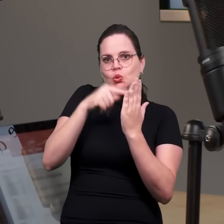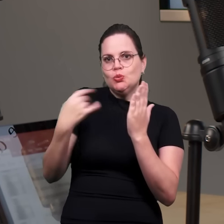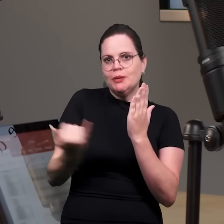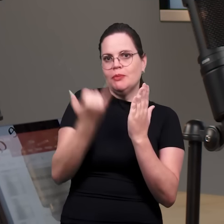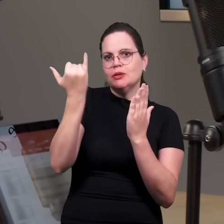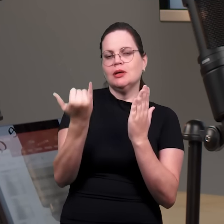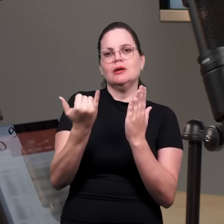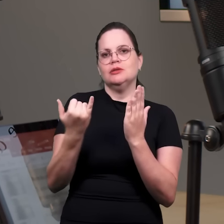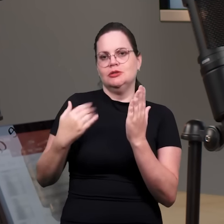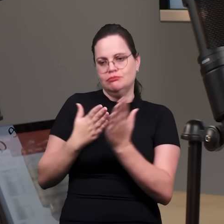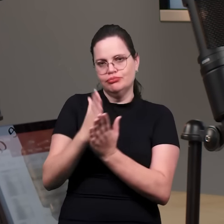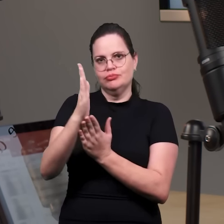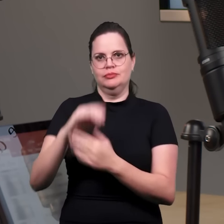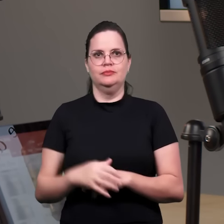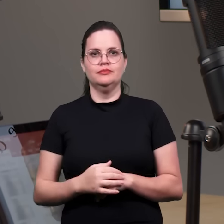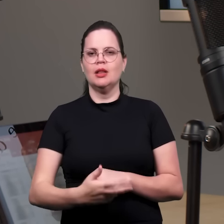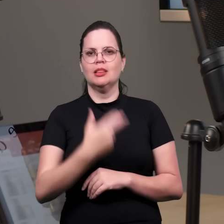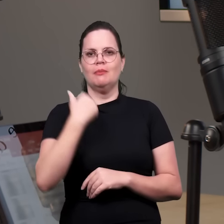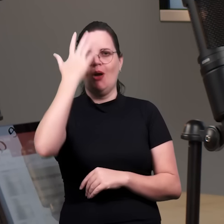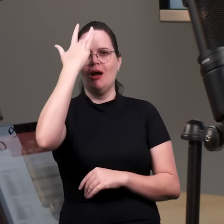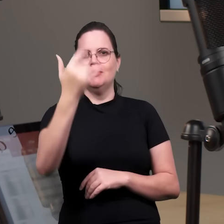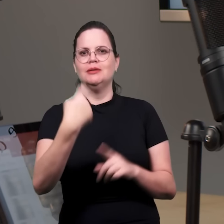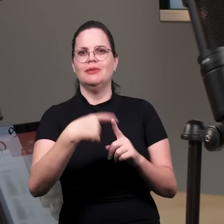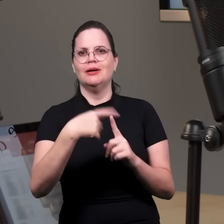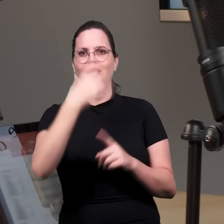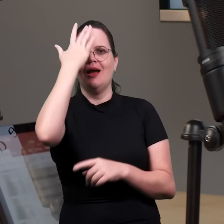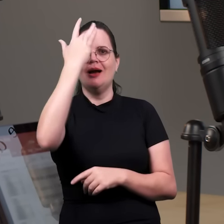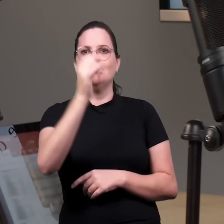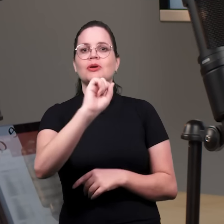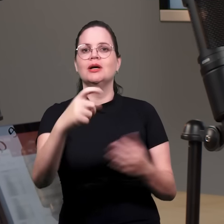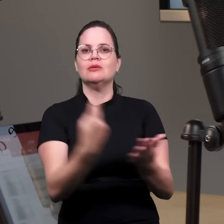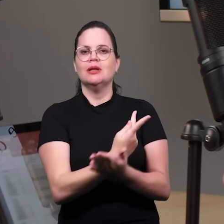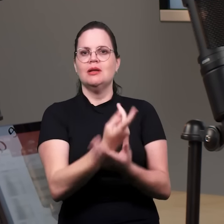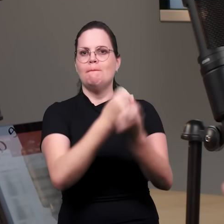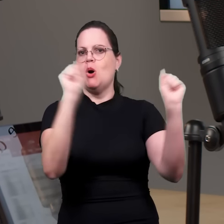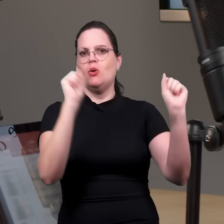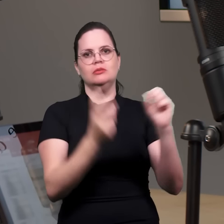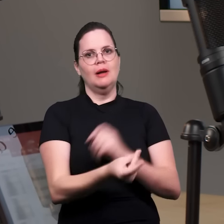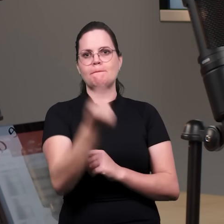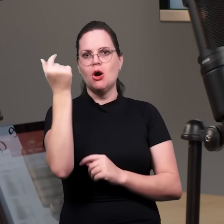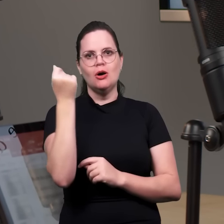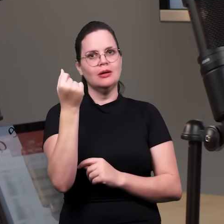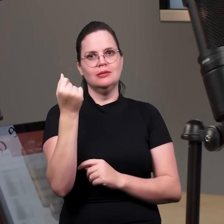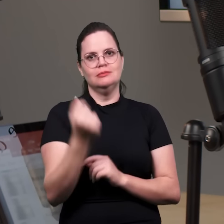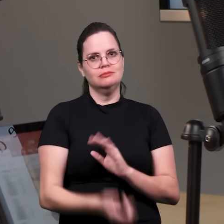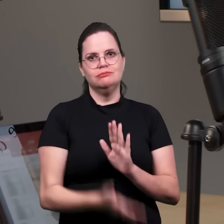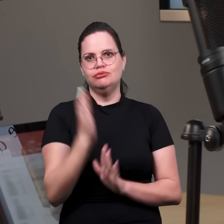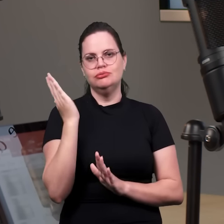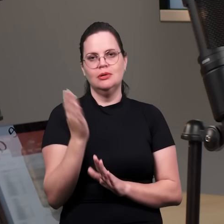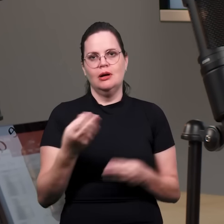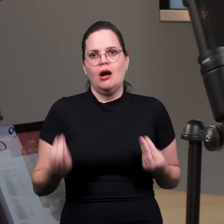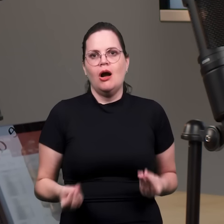até amanhã, porque no outro dia Israel deixaria o Egito. Então, no dia seguinte, não